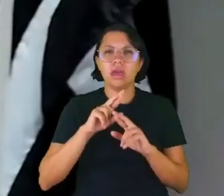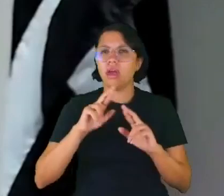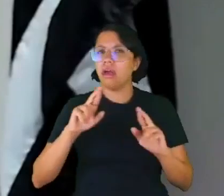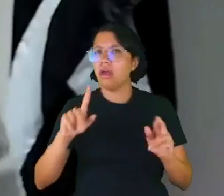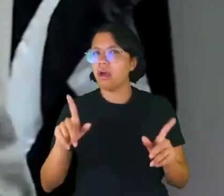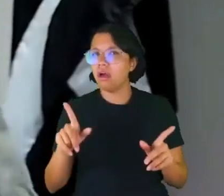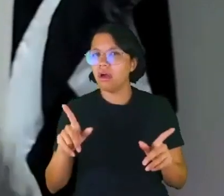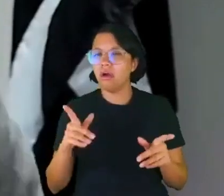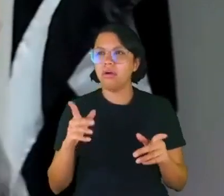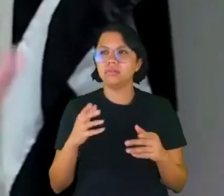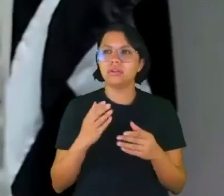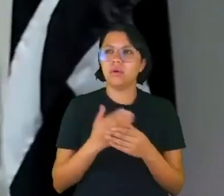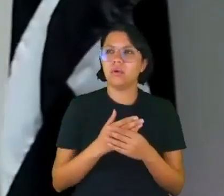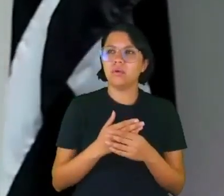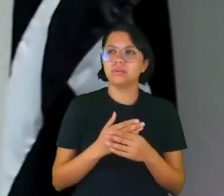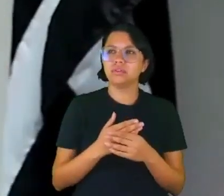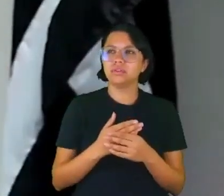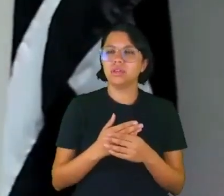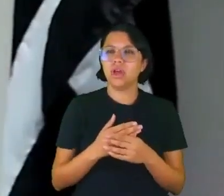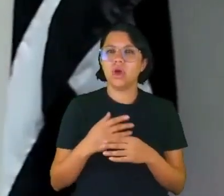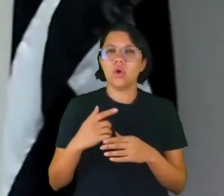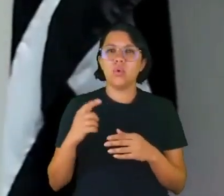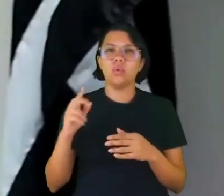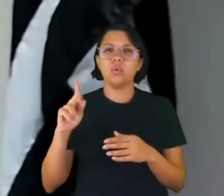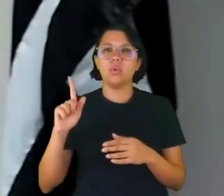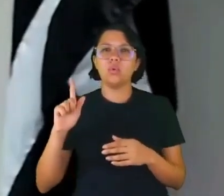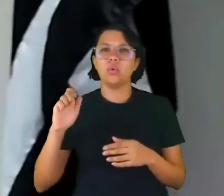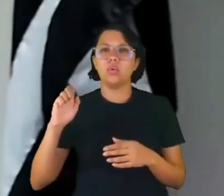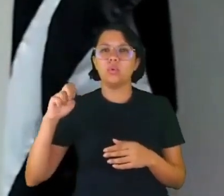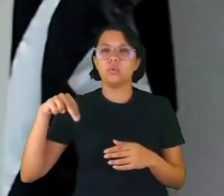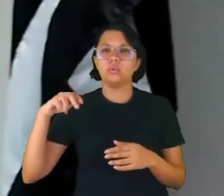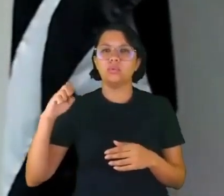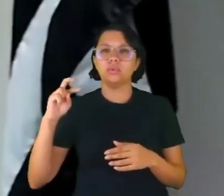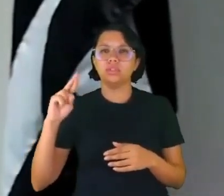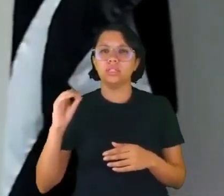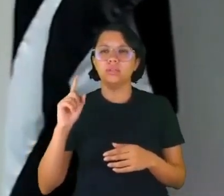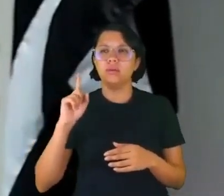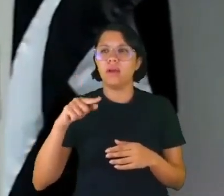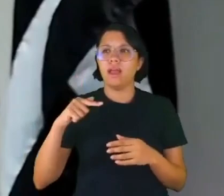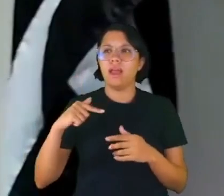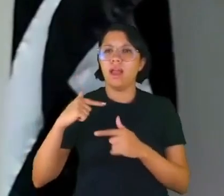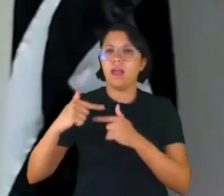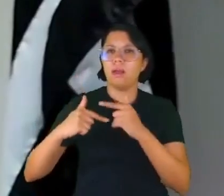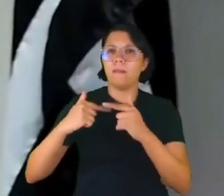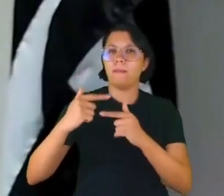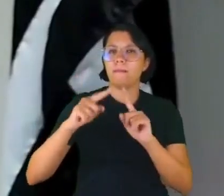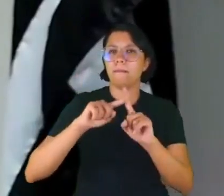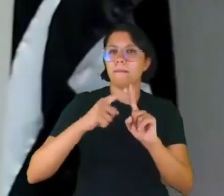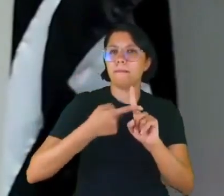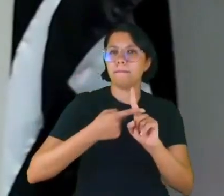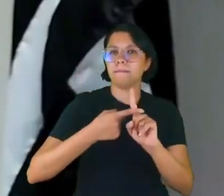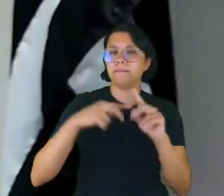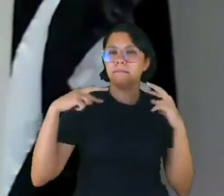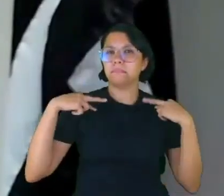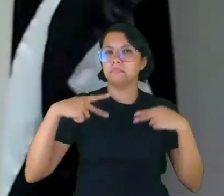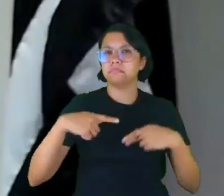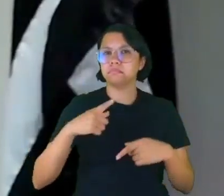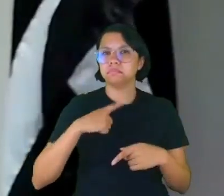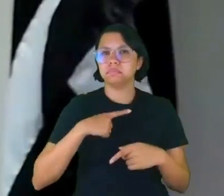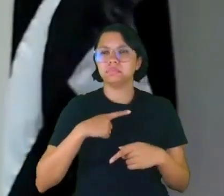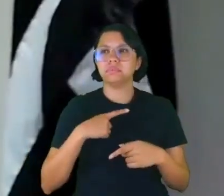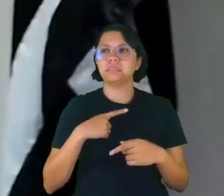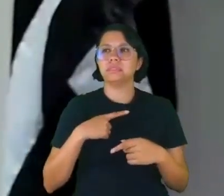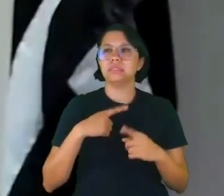coisa. O gênero é reprodução humana, ou que tem as suas espécies, não é?